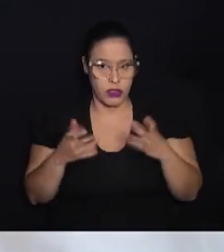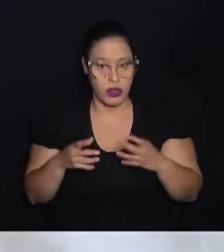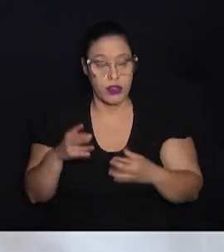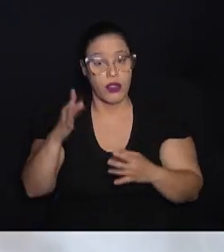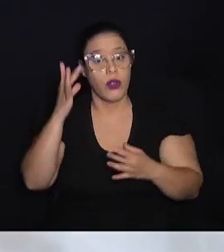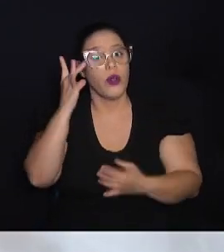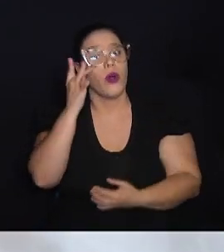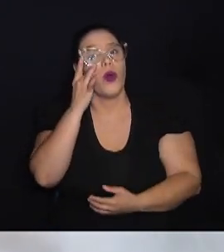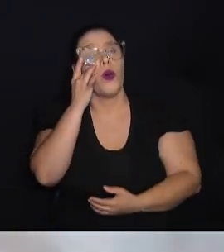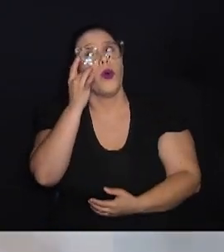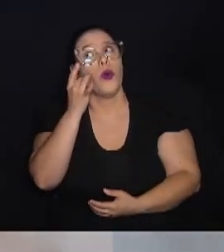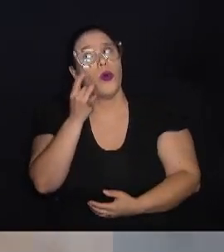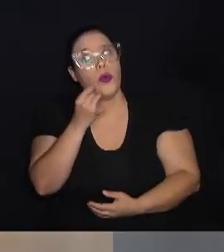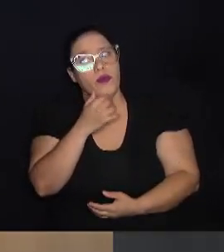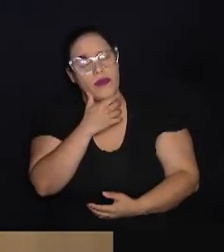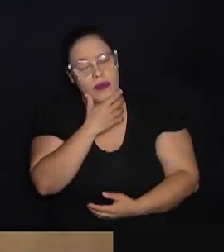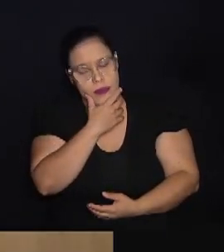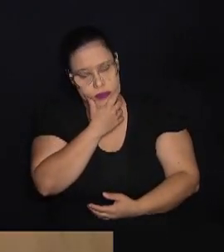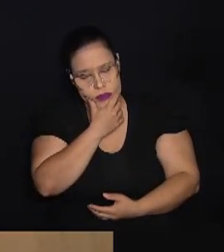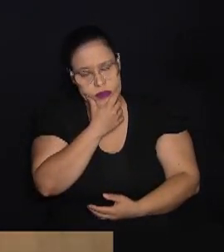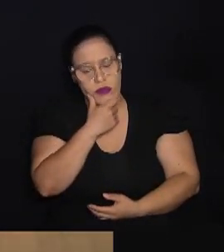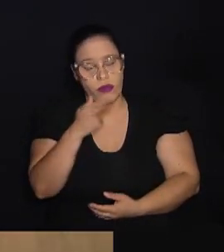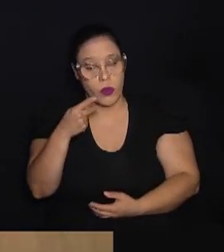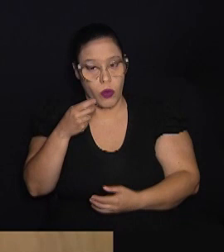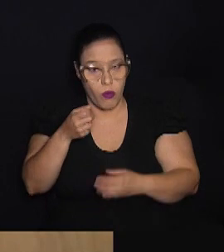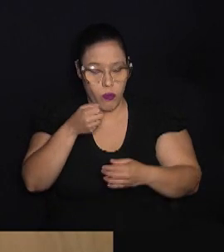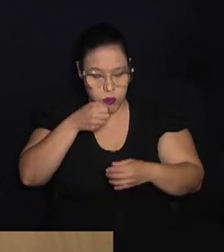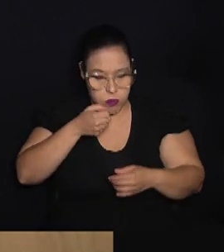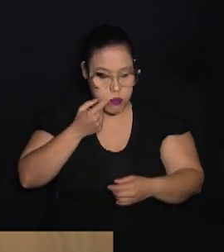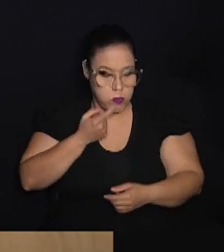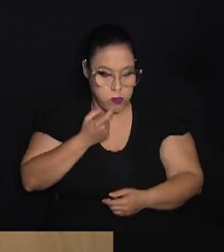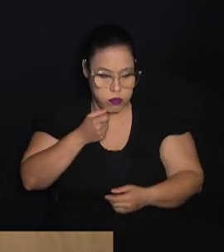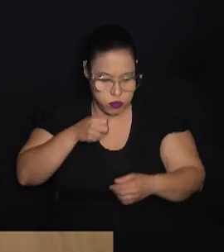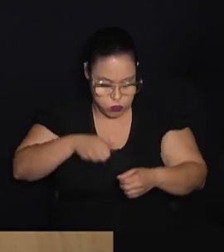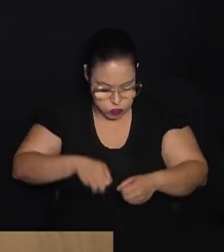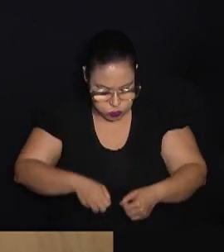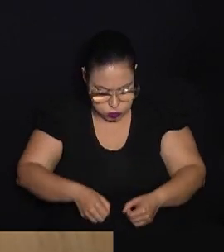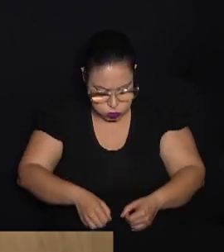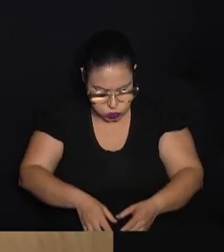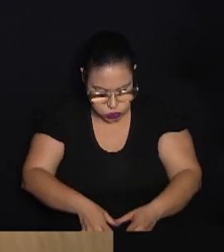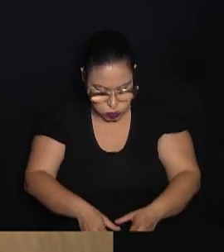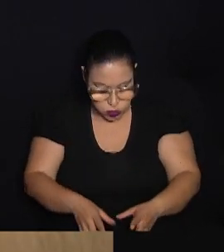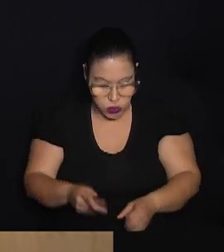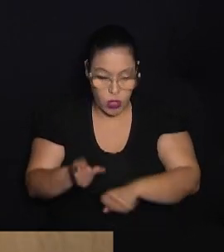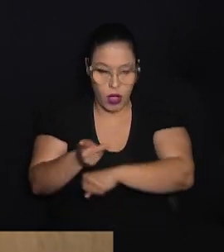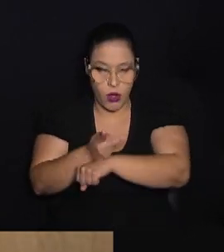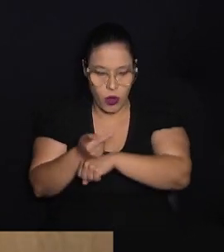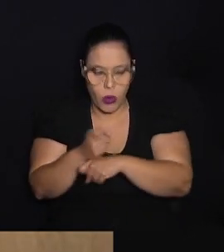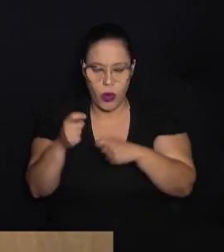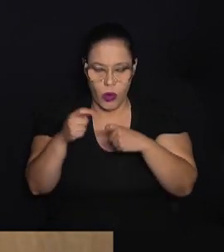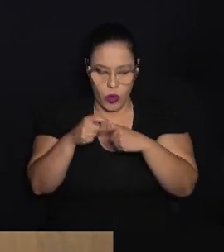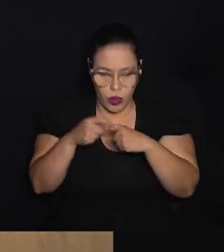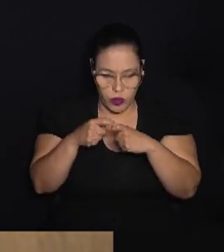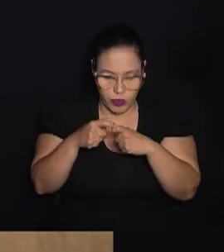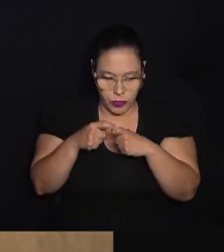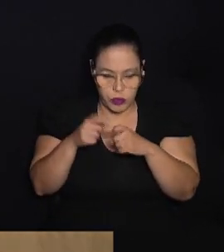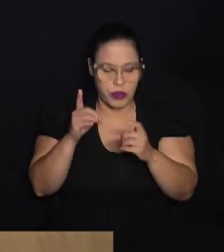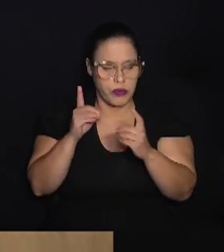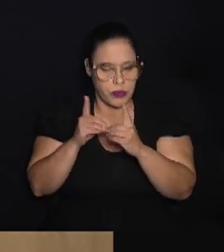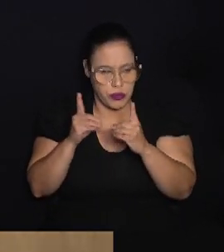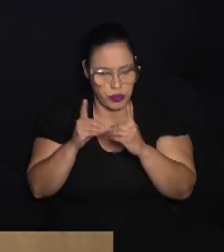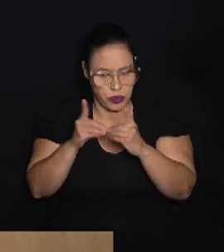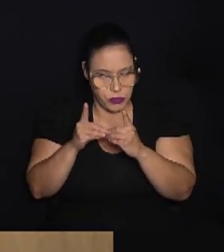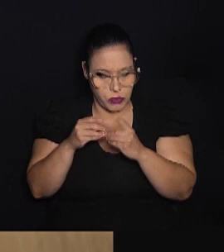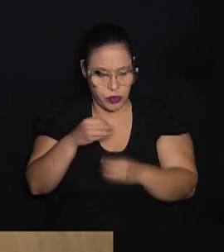a sintomas de alerta, como eu falei, com sangramento, porque você deve procurar o seu ginecologista, deve fazer as suas consultas periódicas, os